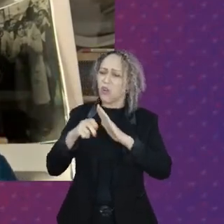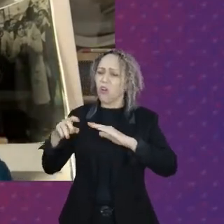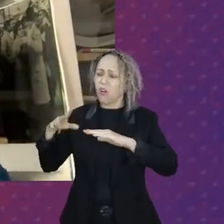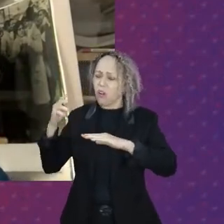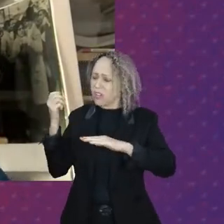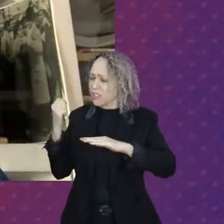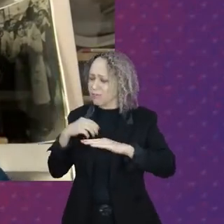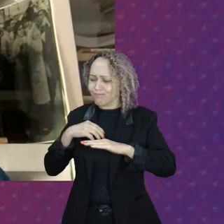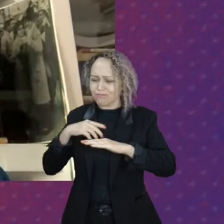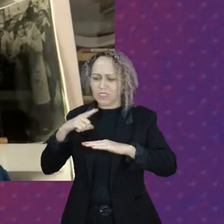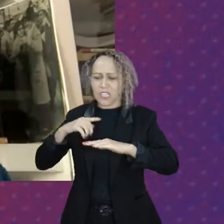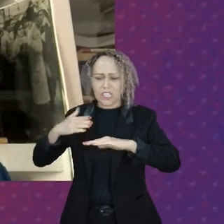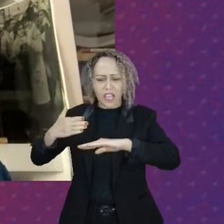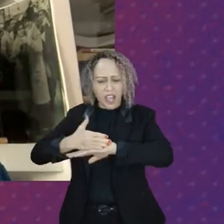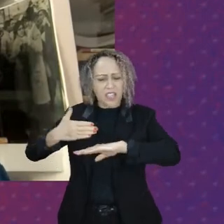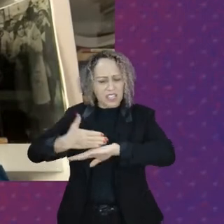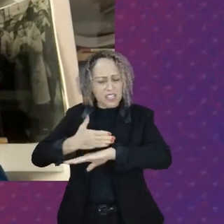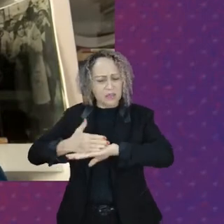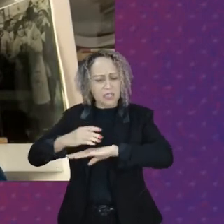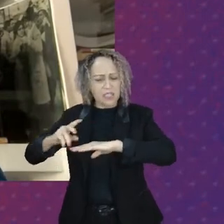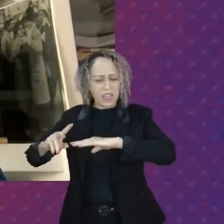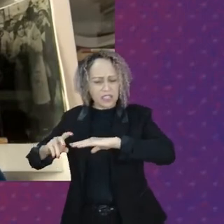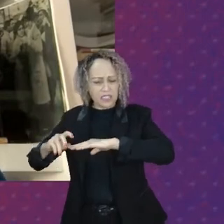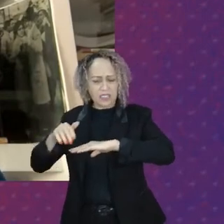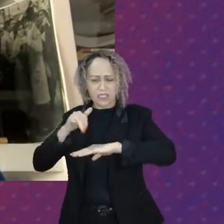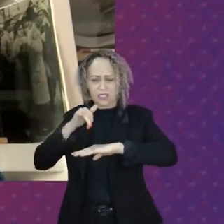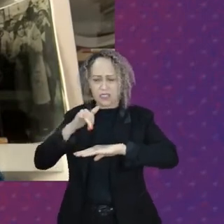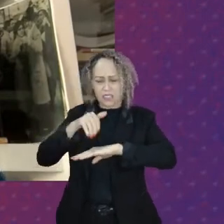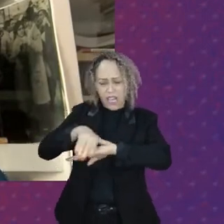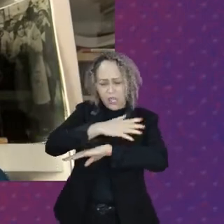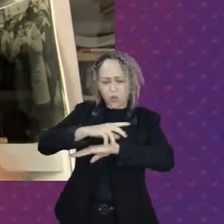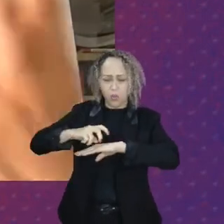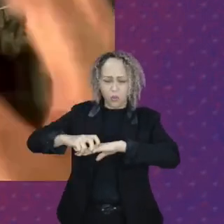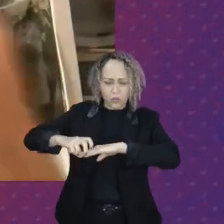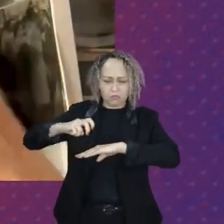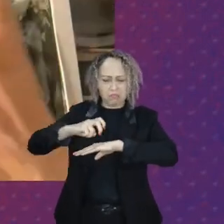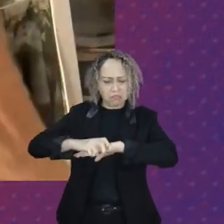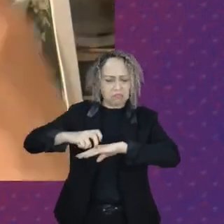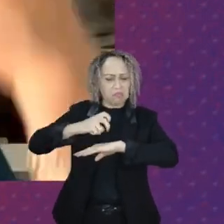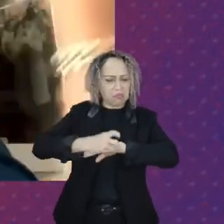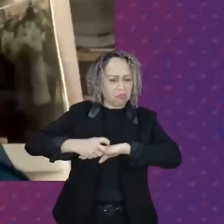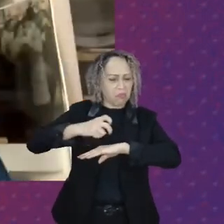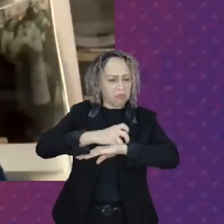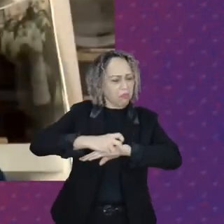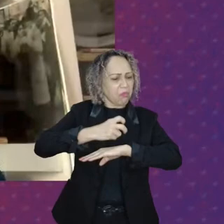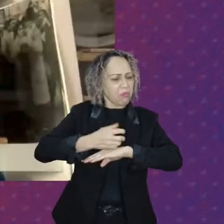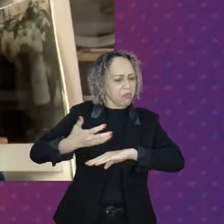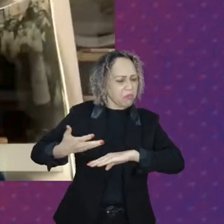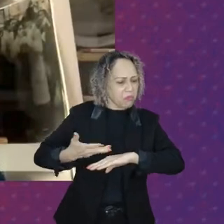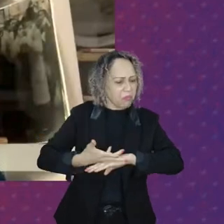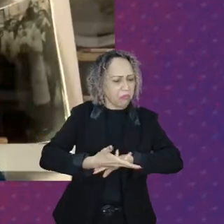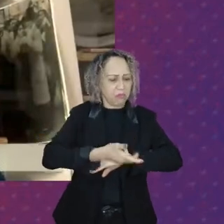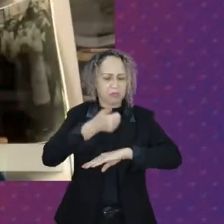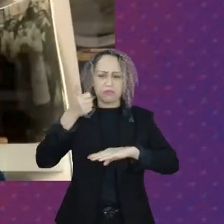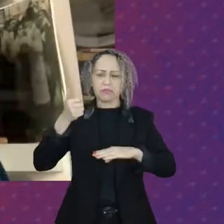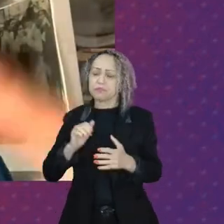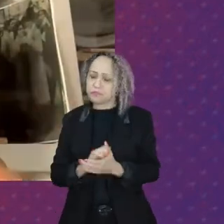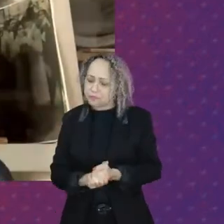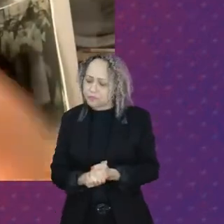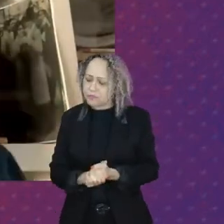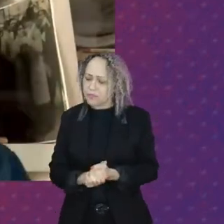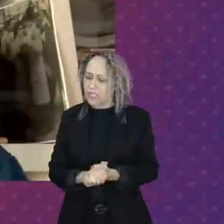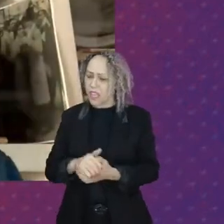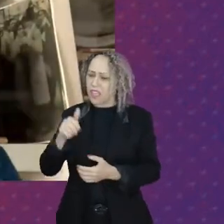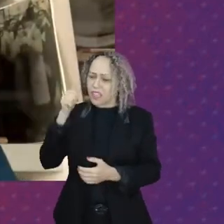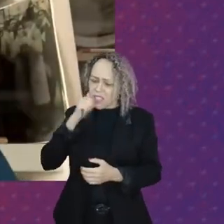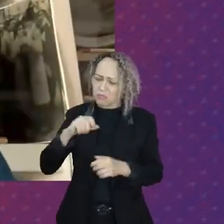ao que é bonito, tenham acesso a ideias, a pensamentos que elas nunca tiveram antes, que elas tenham acesso ao